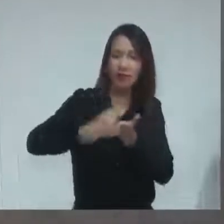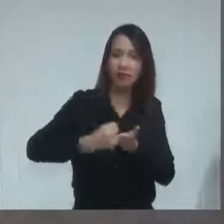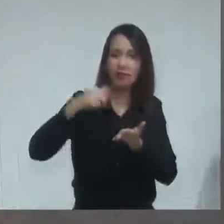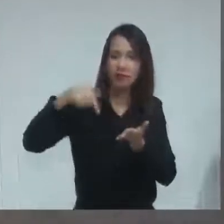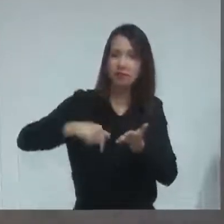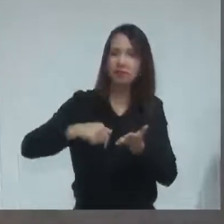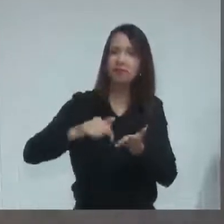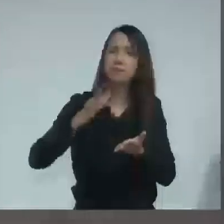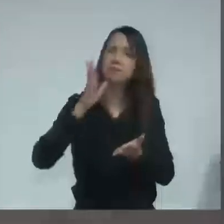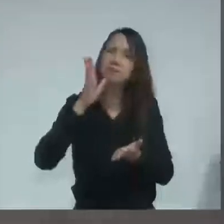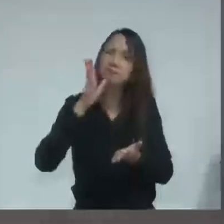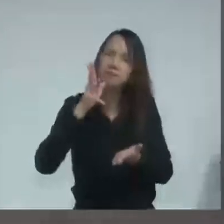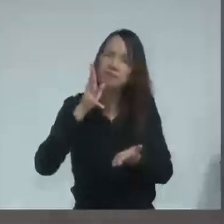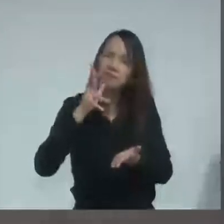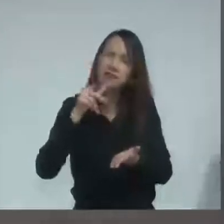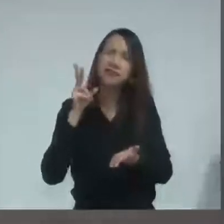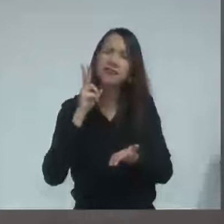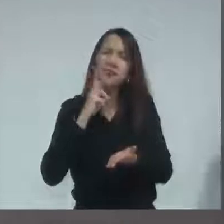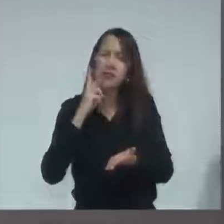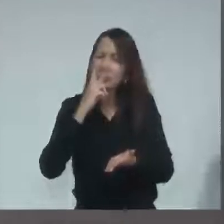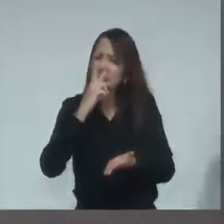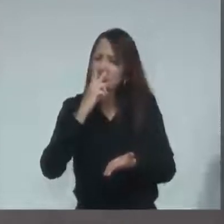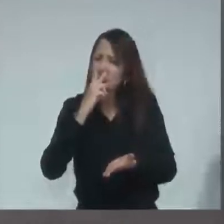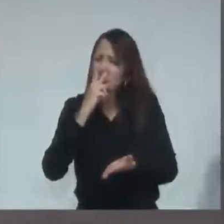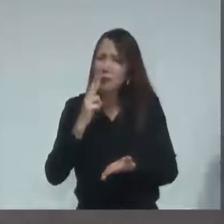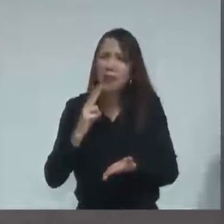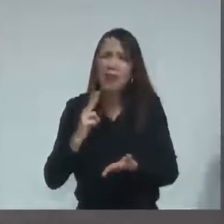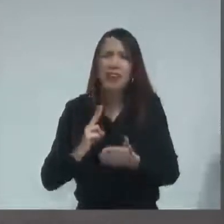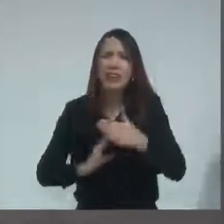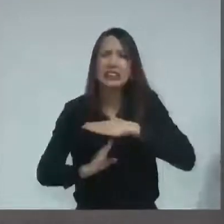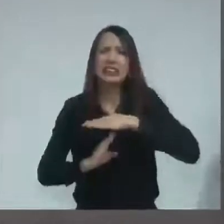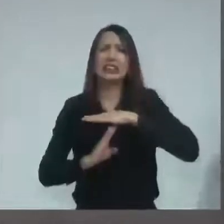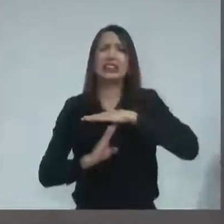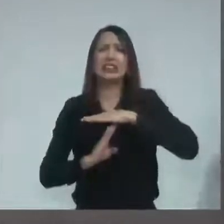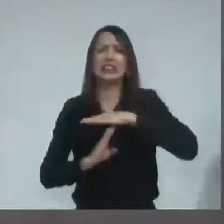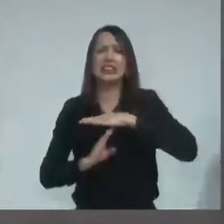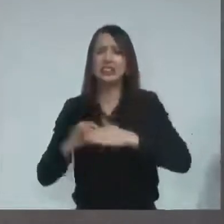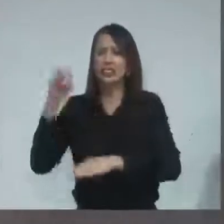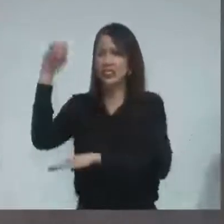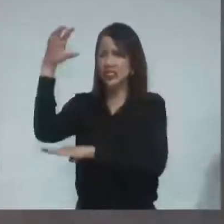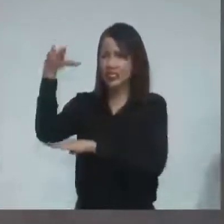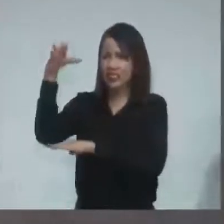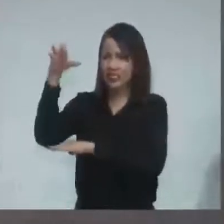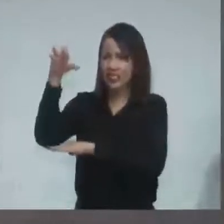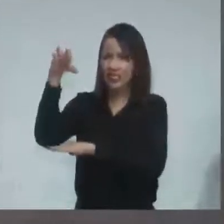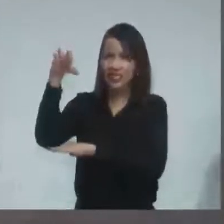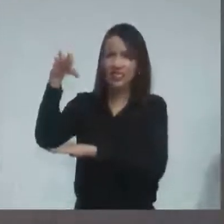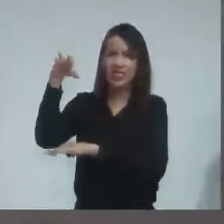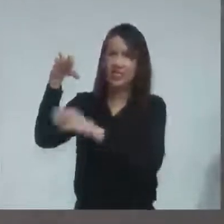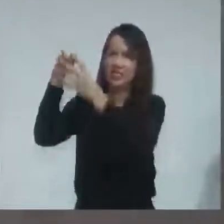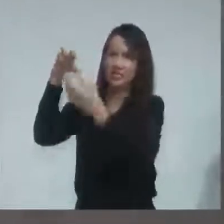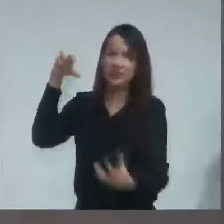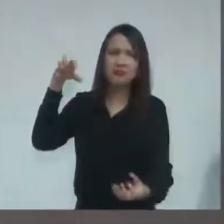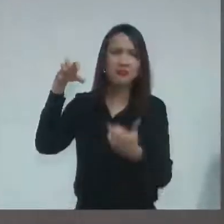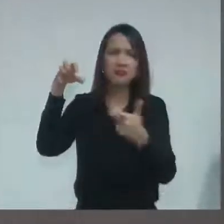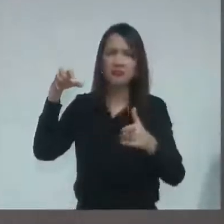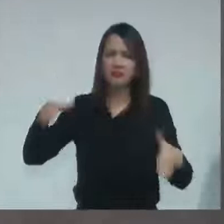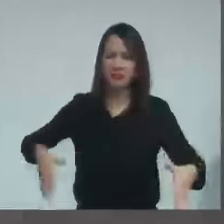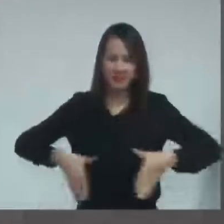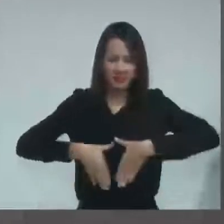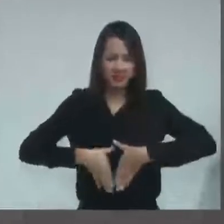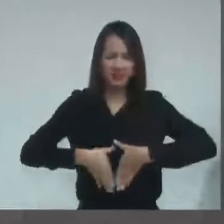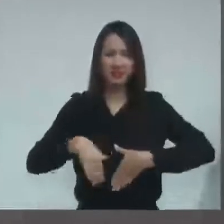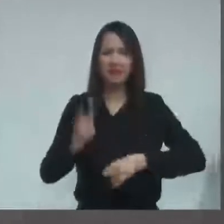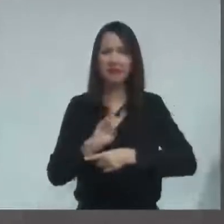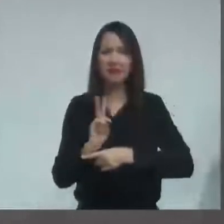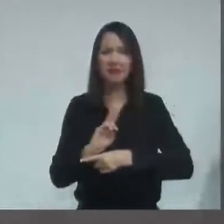andam. Vinhedo travou. É lâmpada que não é trocada, é colete da guarda que não é trocado e